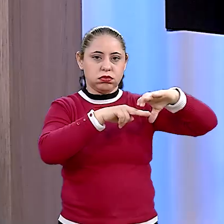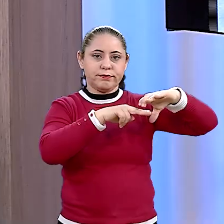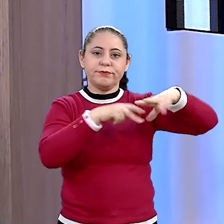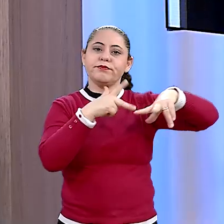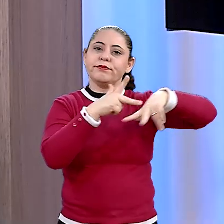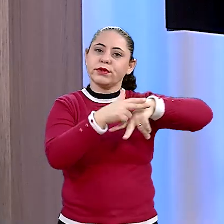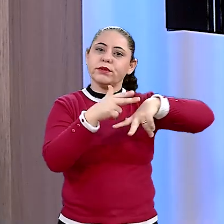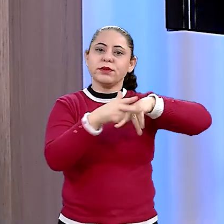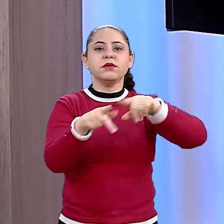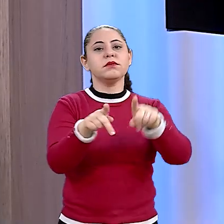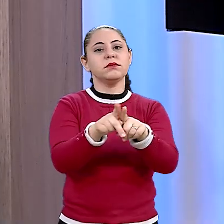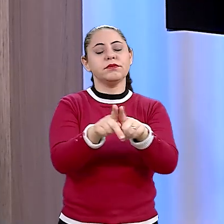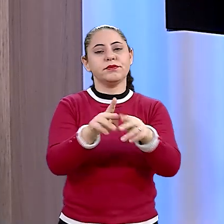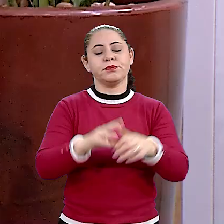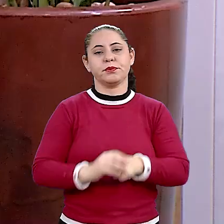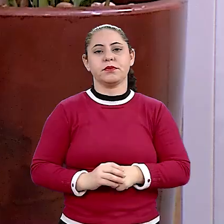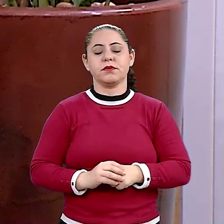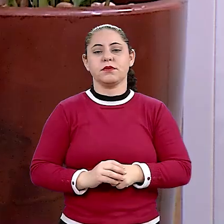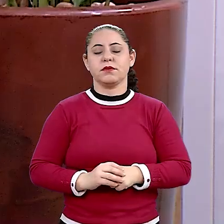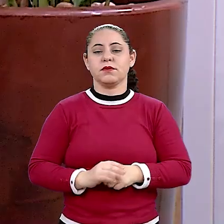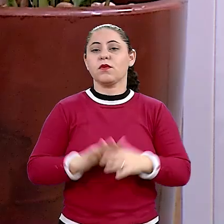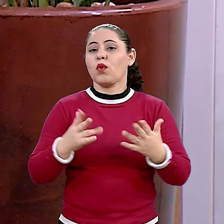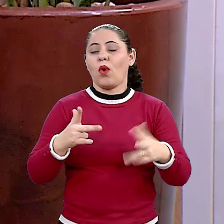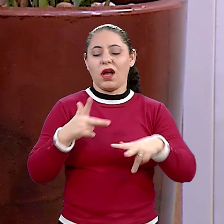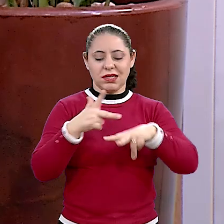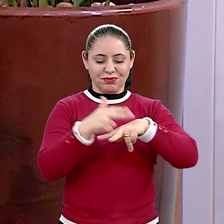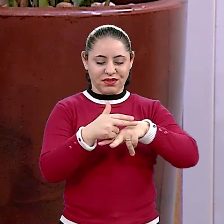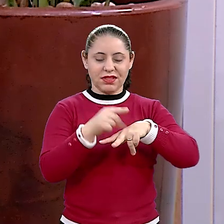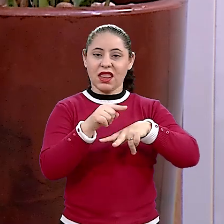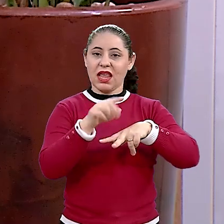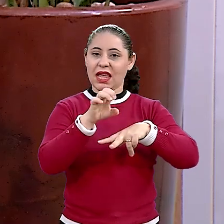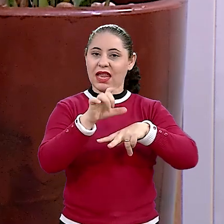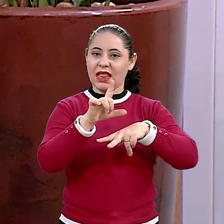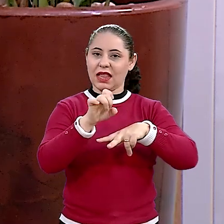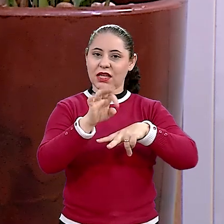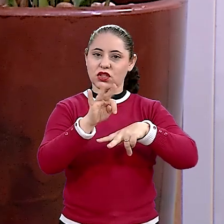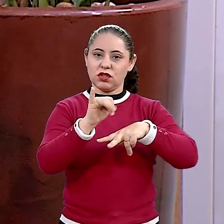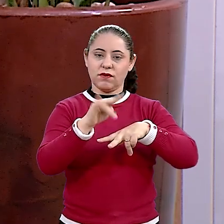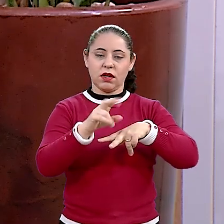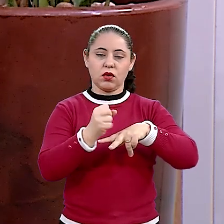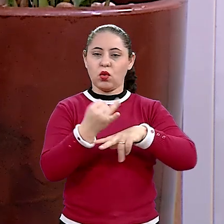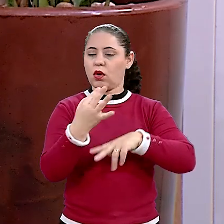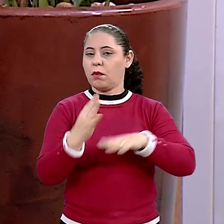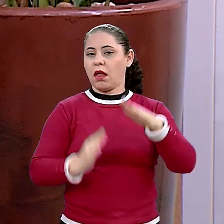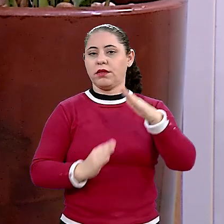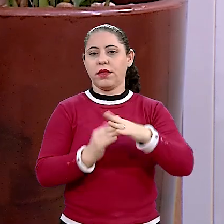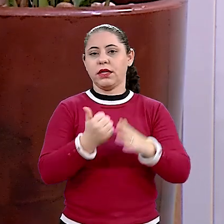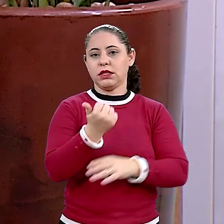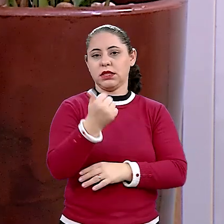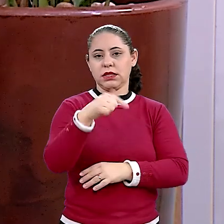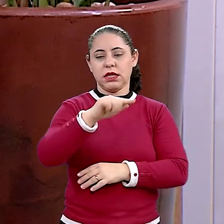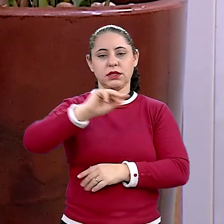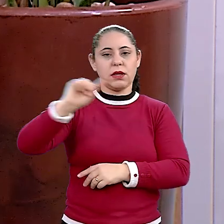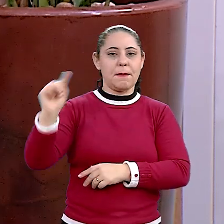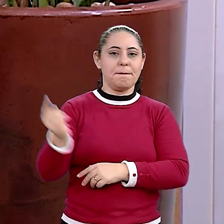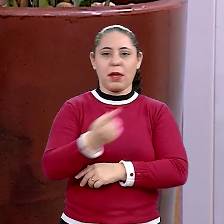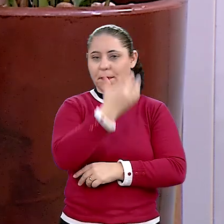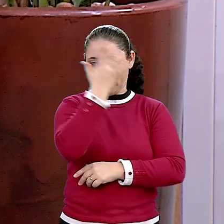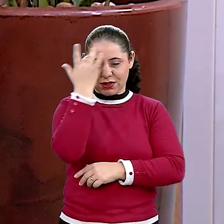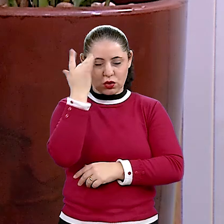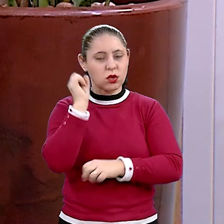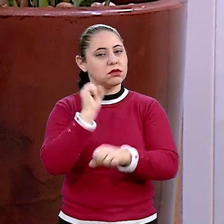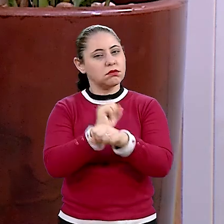cirurgias eletivas. No caso das cirurgias eletivas, esse número chegou a 17 mil pessoas aguardando algum